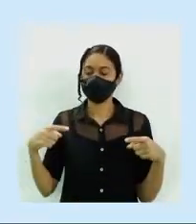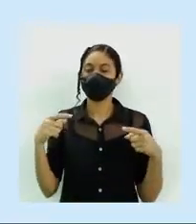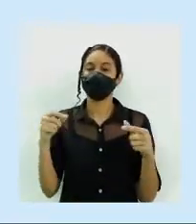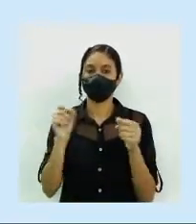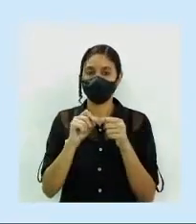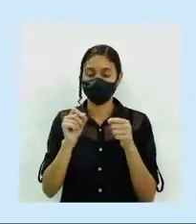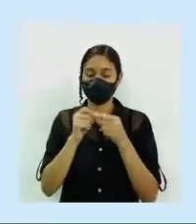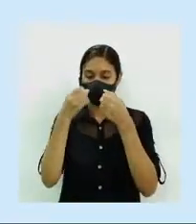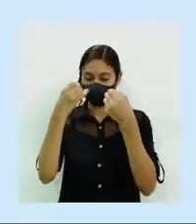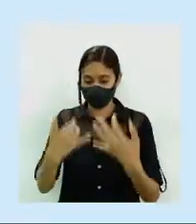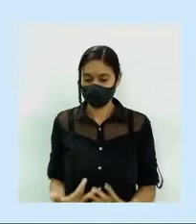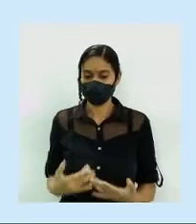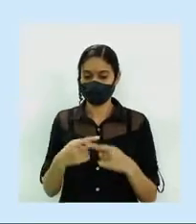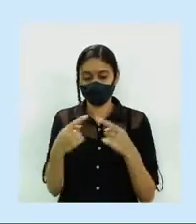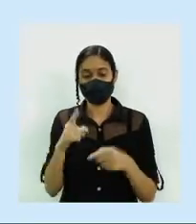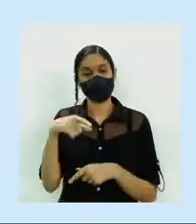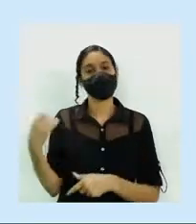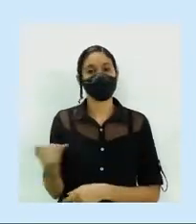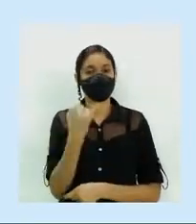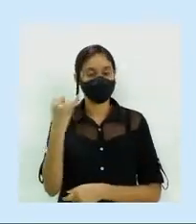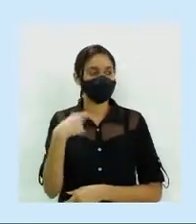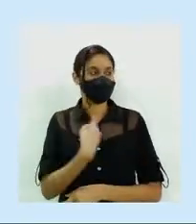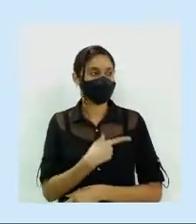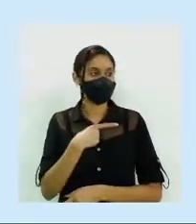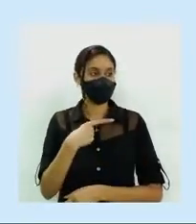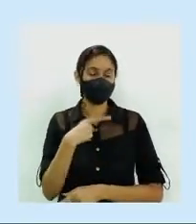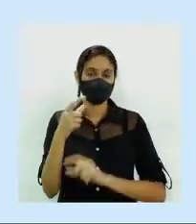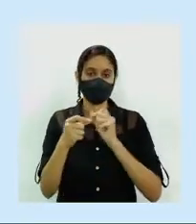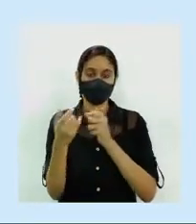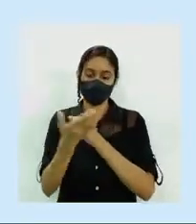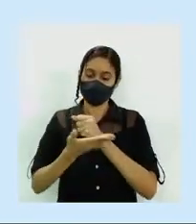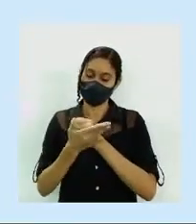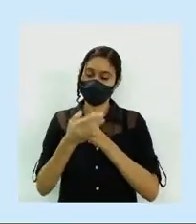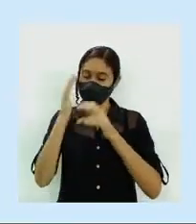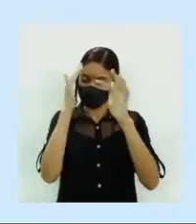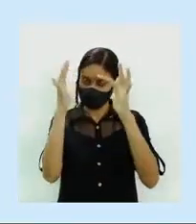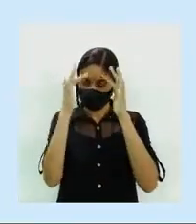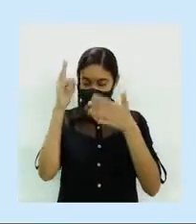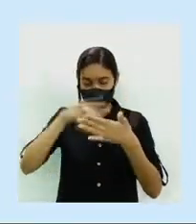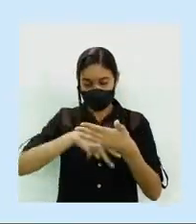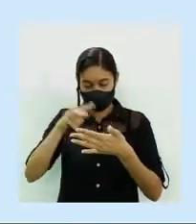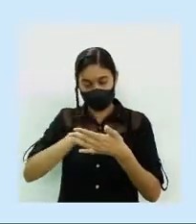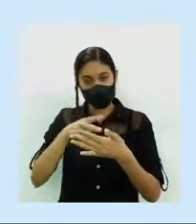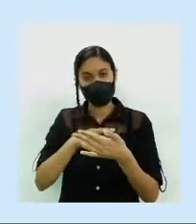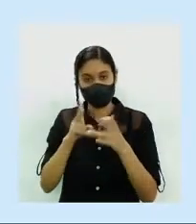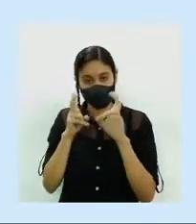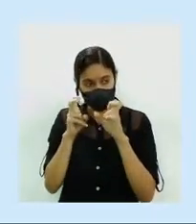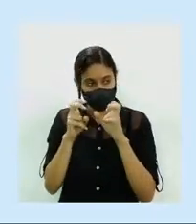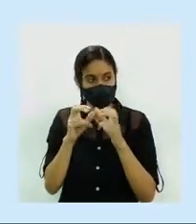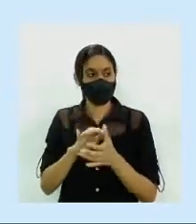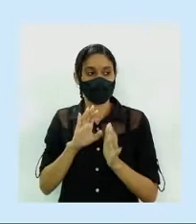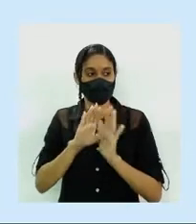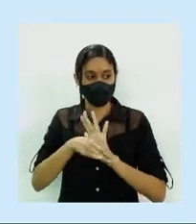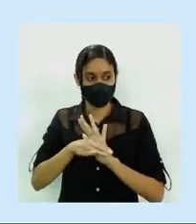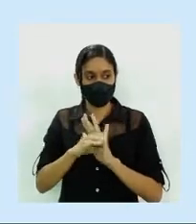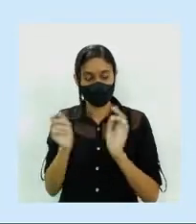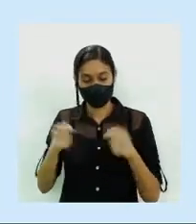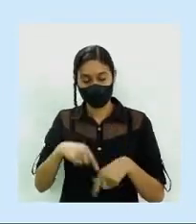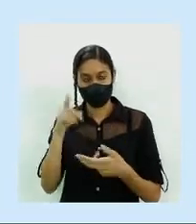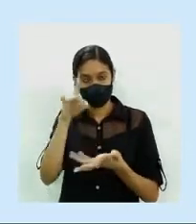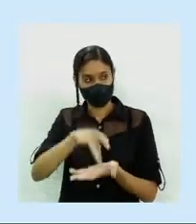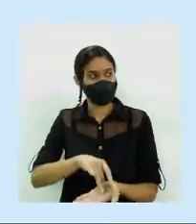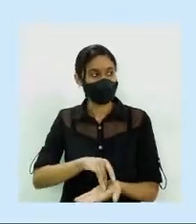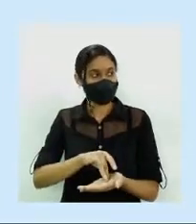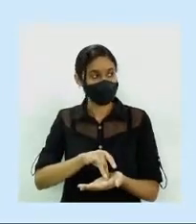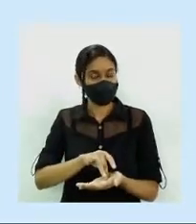para falar sobre. Mas é importante que a gente tenha uma base teórica, uma leitura sobre o conteúdo, para que a gente realmente